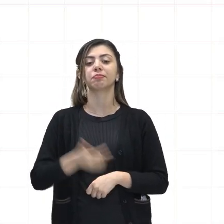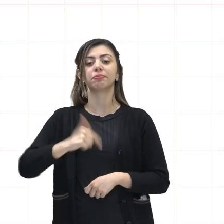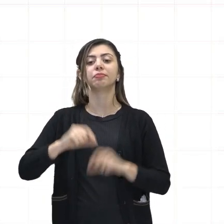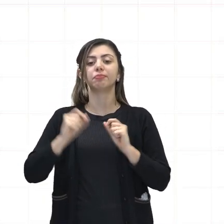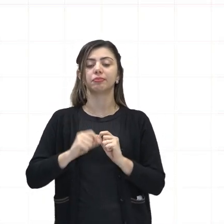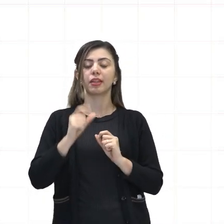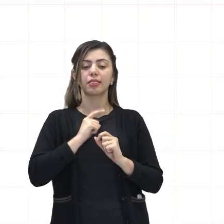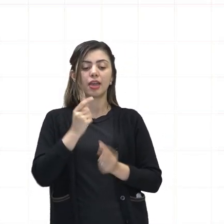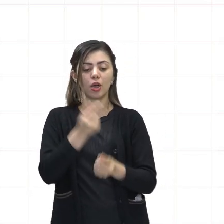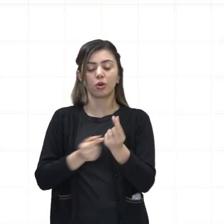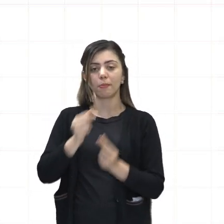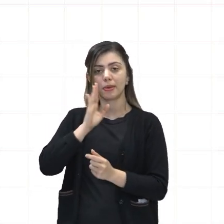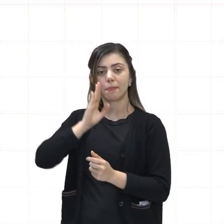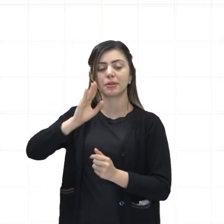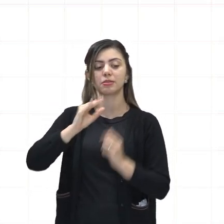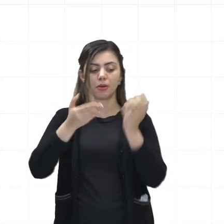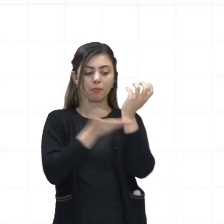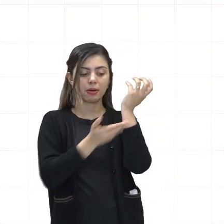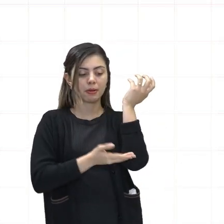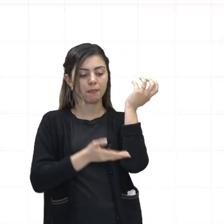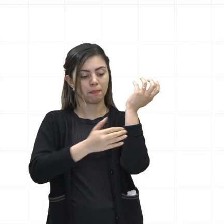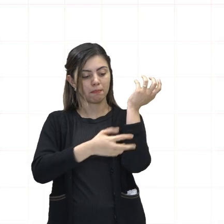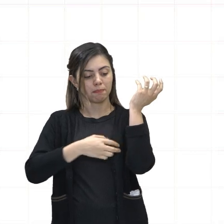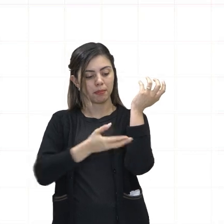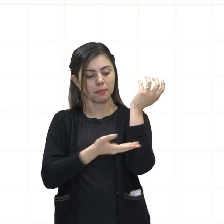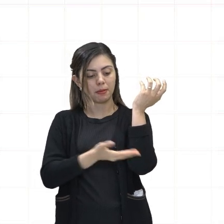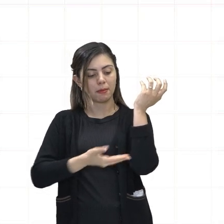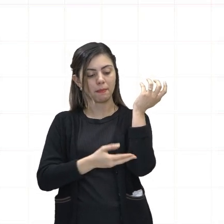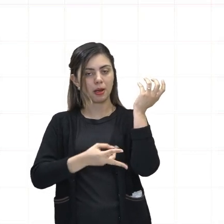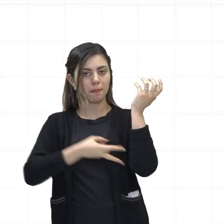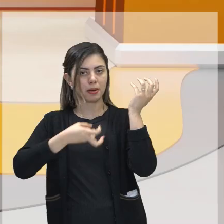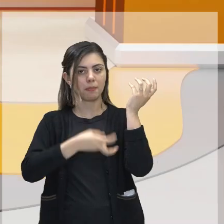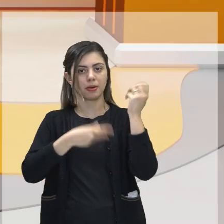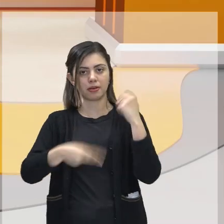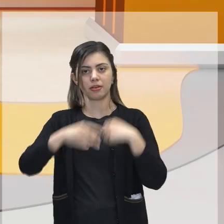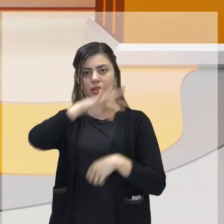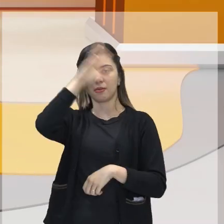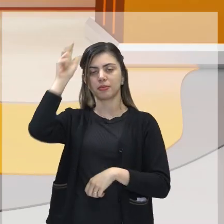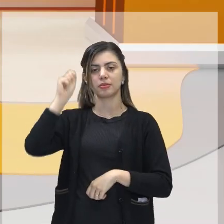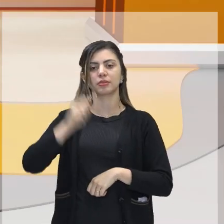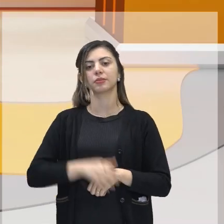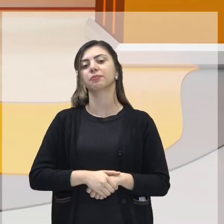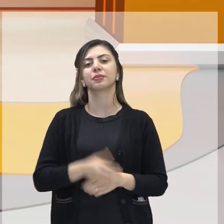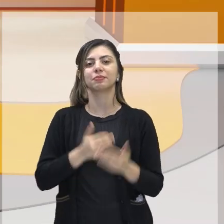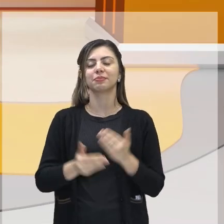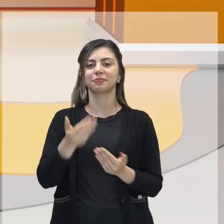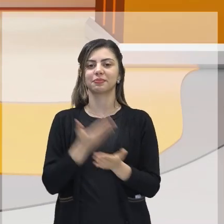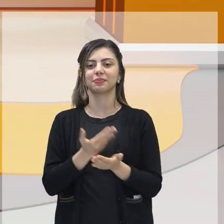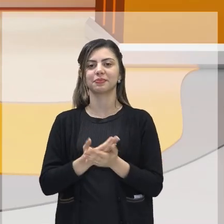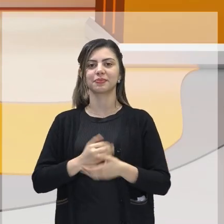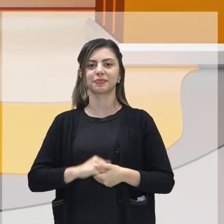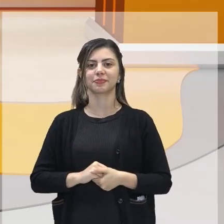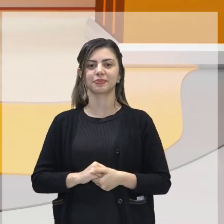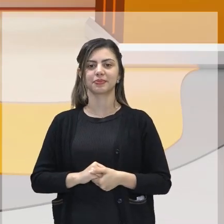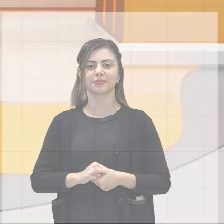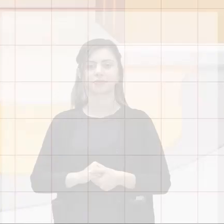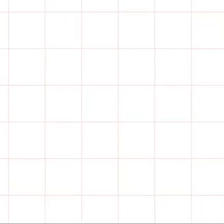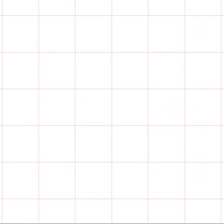A expansão da economia gumífera na Amazônia. Então vamos iniciar nossa aula.